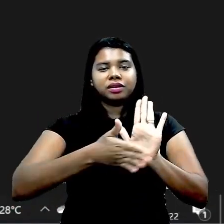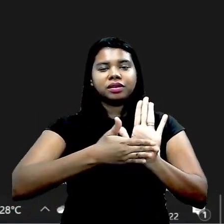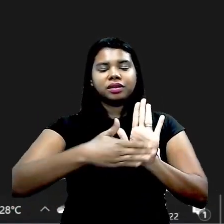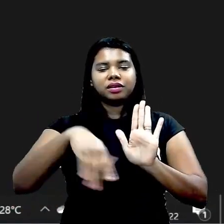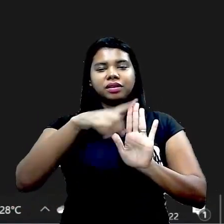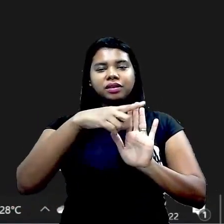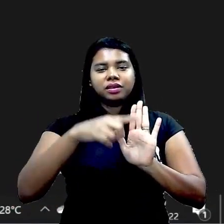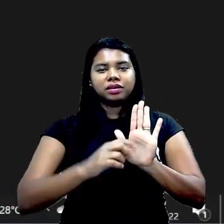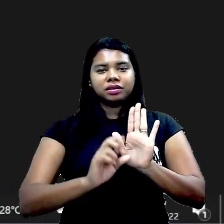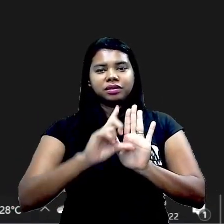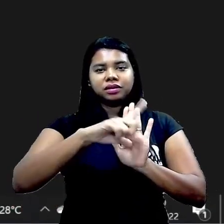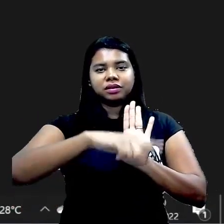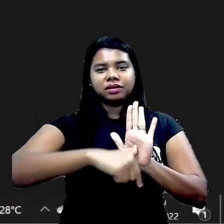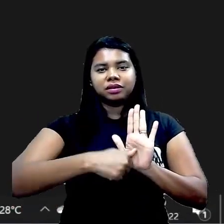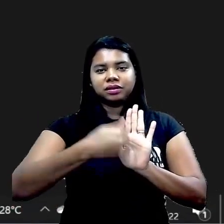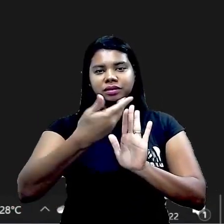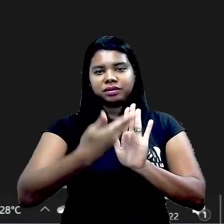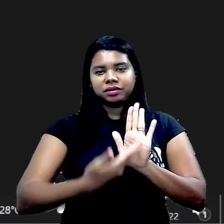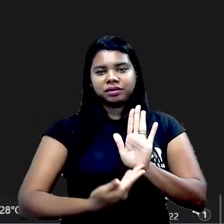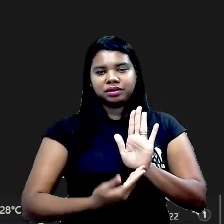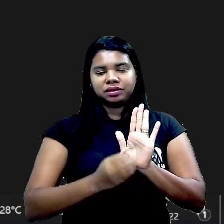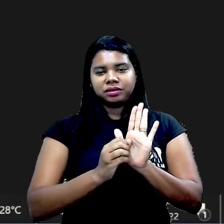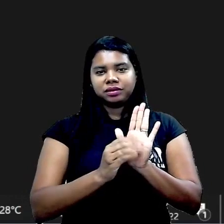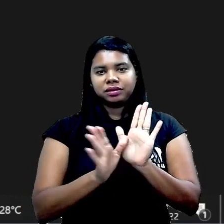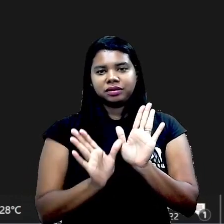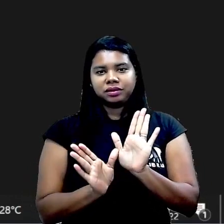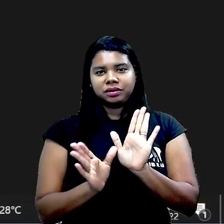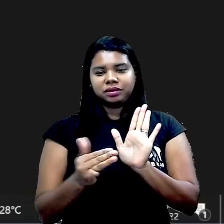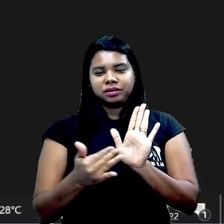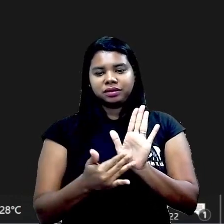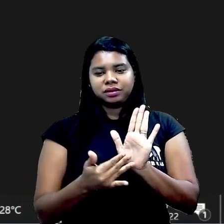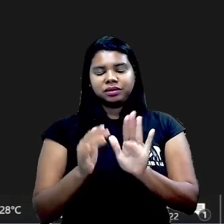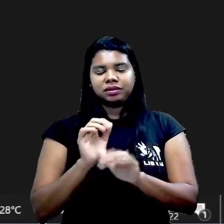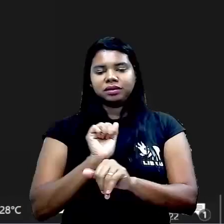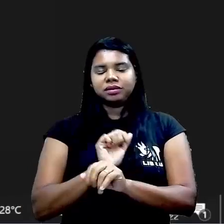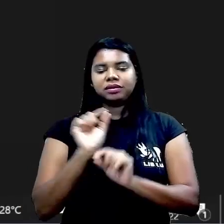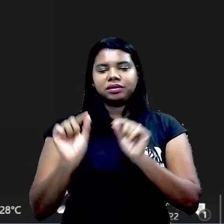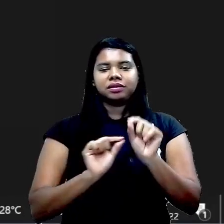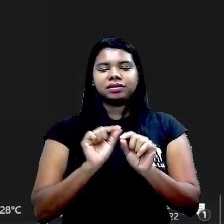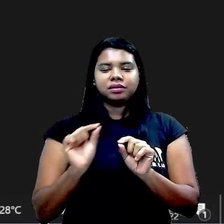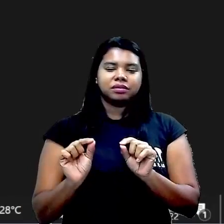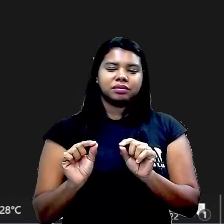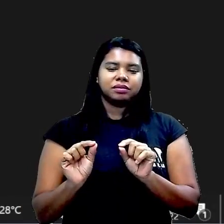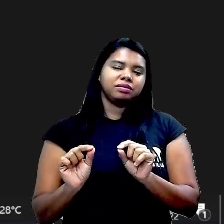vazio. Vamos abrir ele aqui, esperar aqui o Unity carregar.